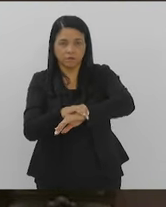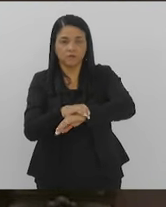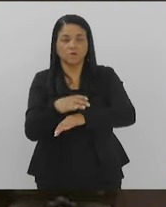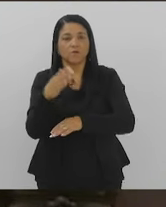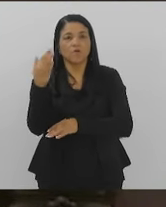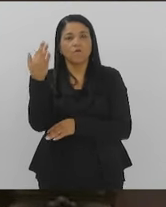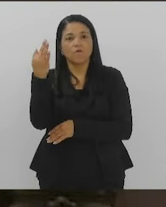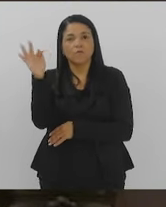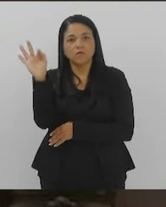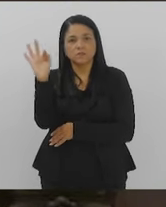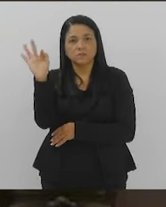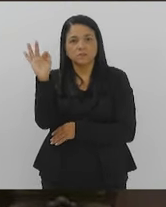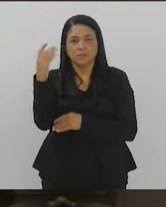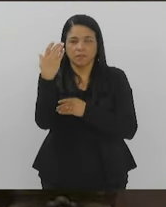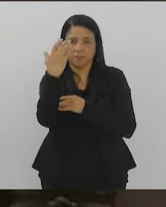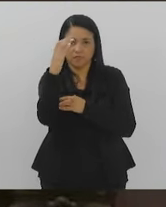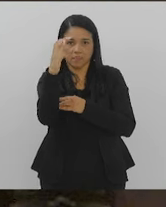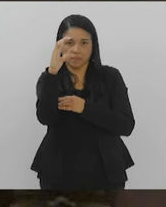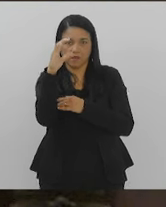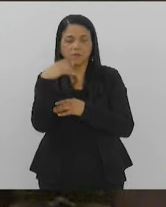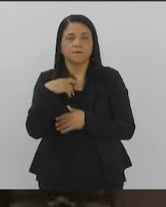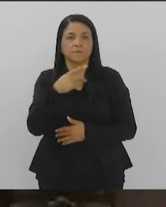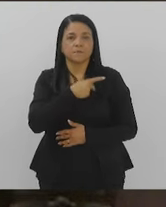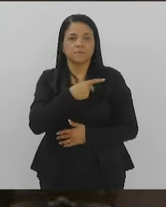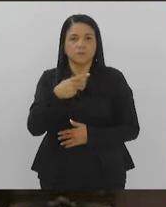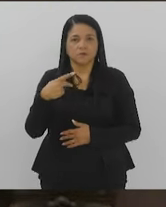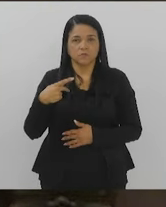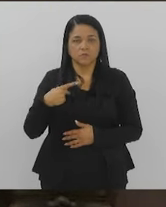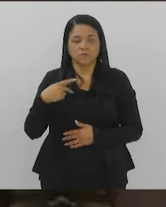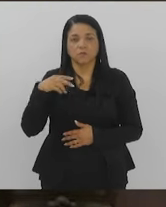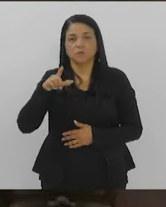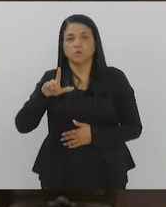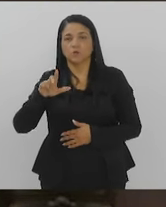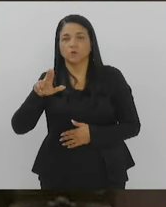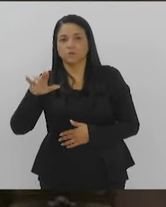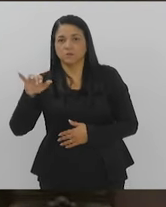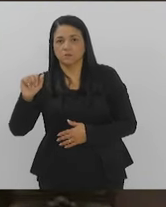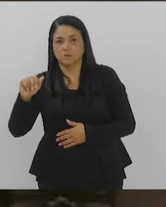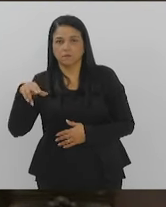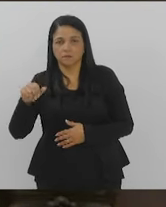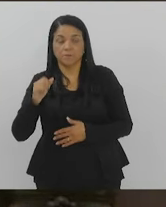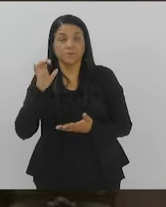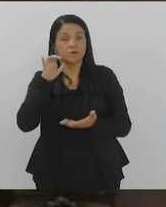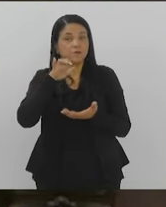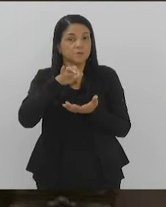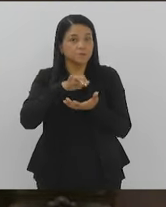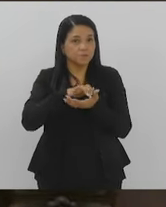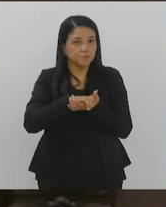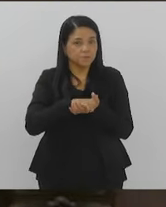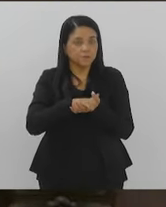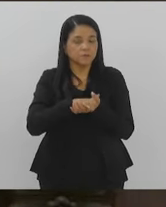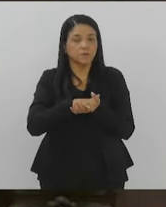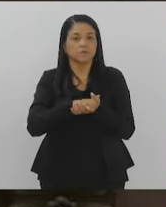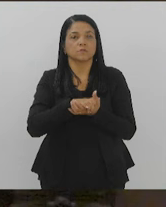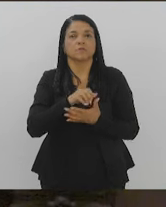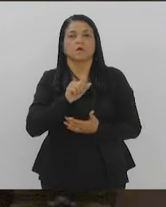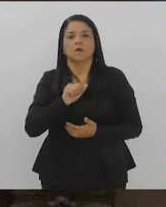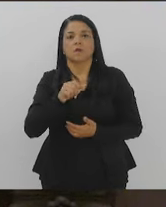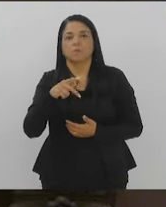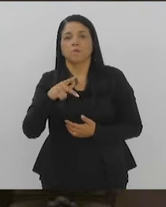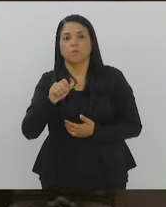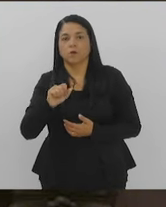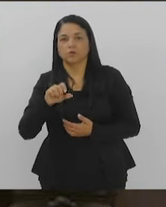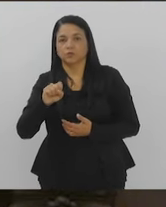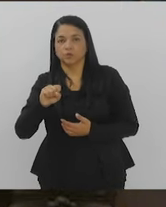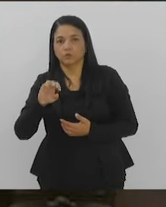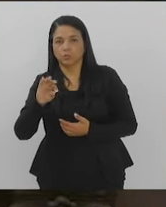em Niterói, pastora Luciana Padilha Ferreira, esposa do nosso apóstolo Jessé Maurício, uma